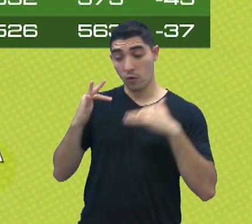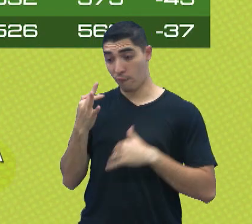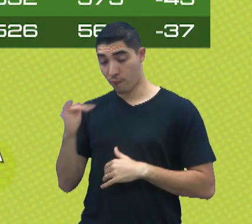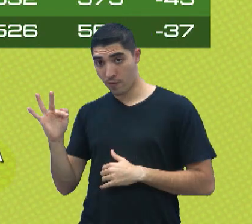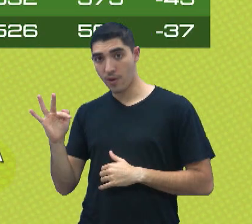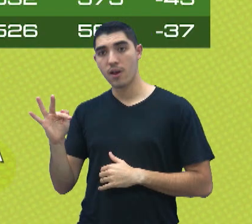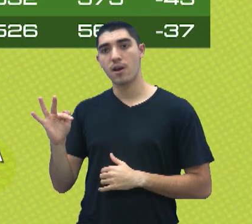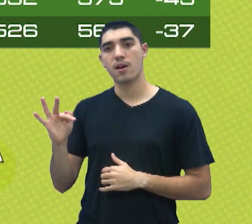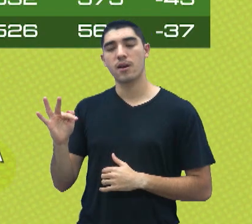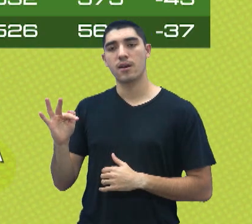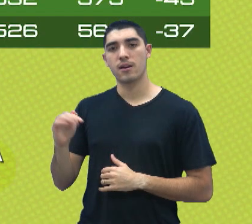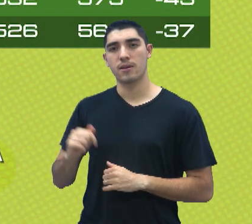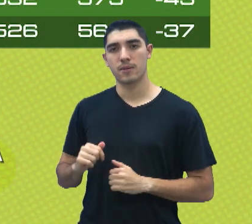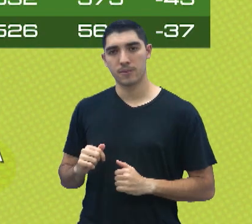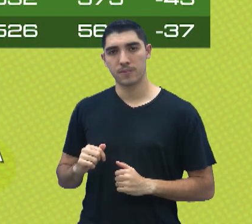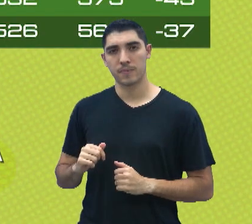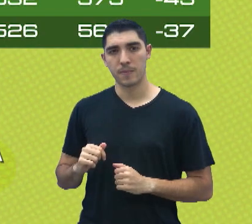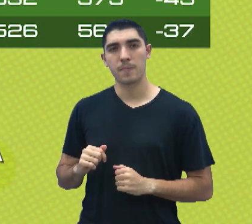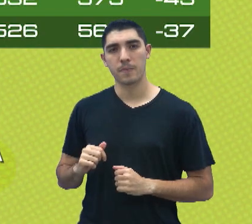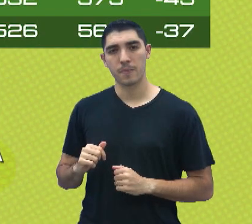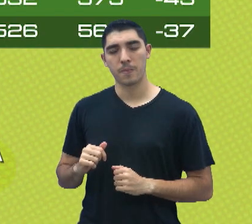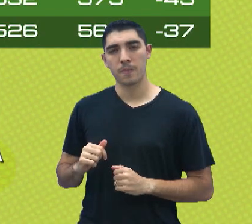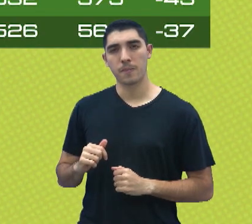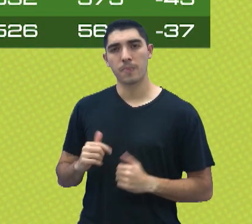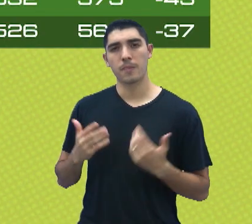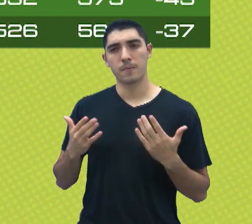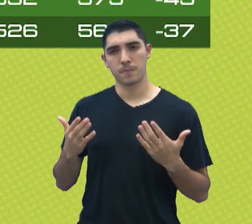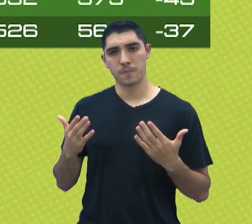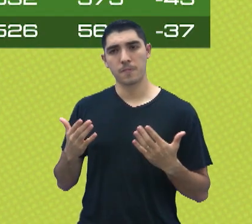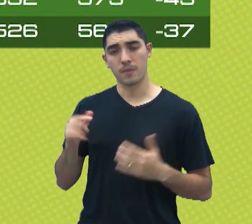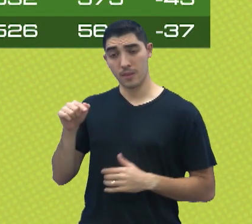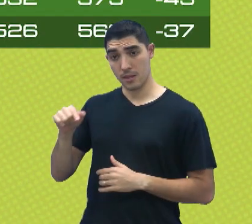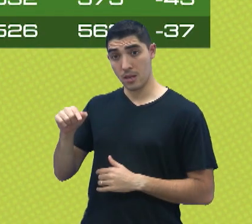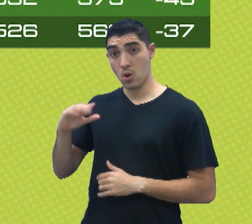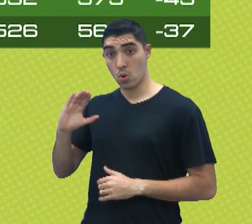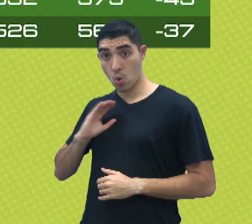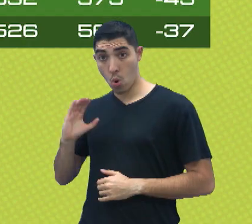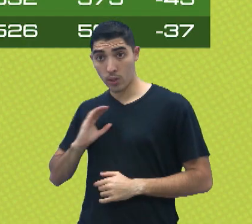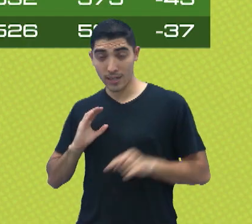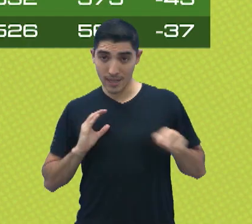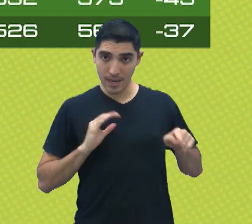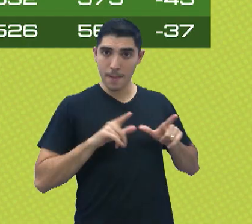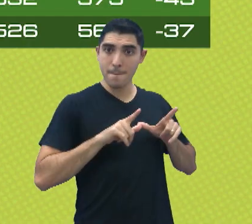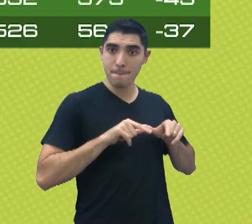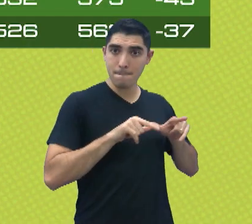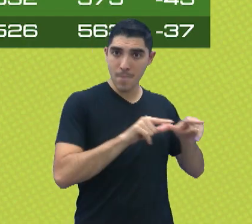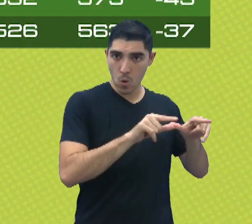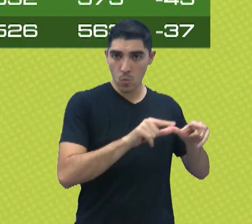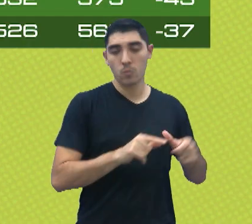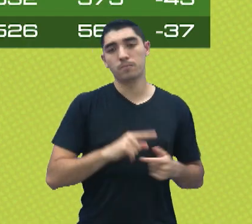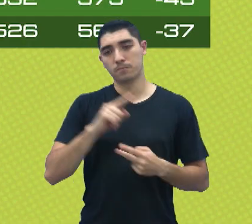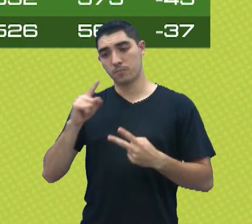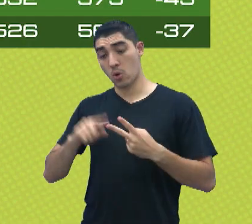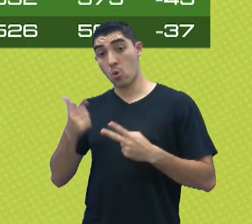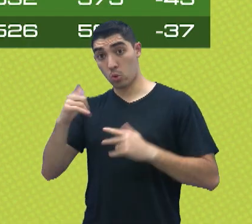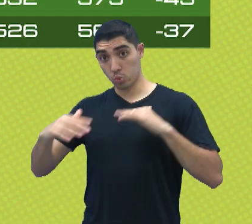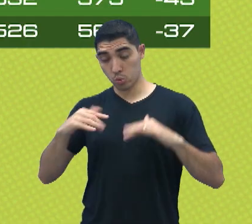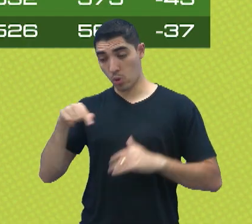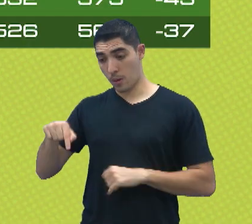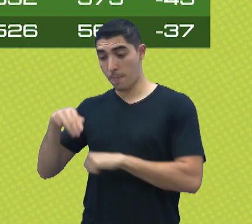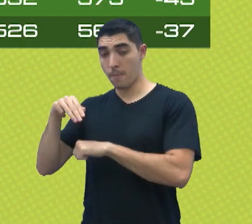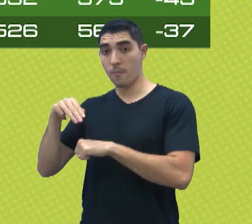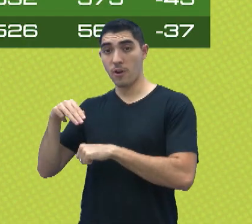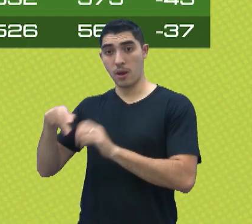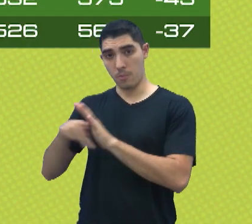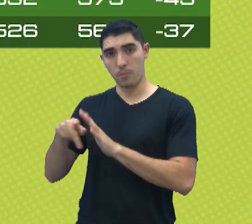Corinthians, Corinthians e Bauru, é um jogo e Mogi e Franca é o outro jogo.